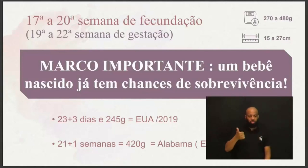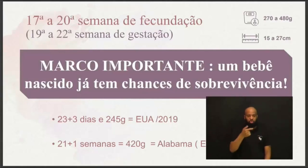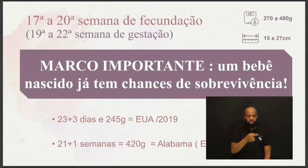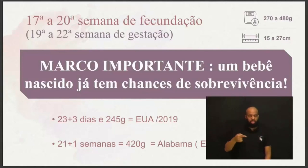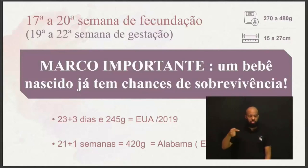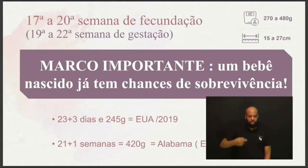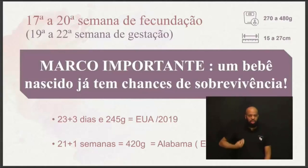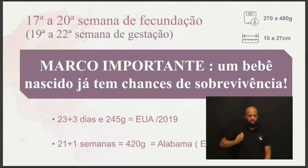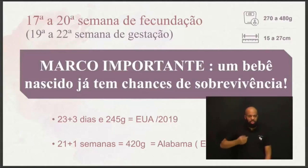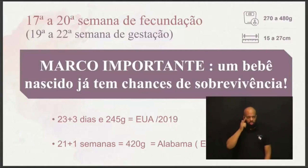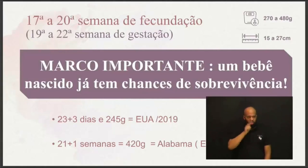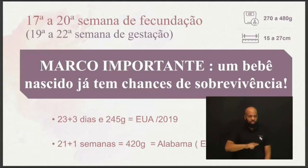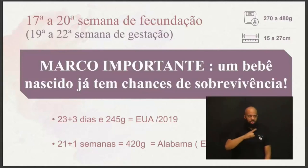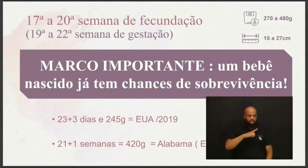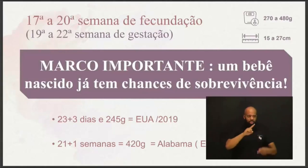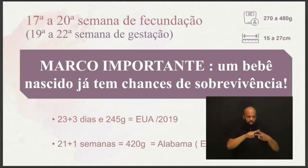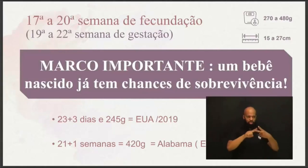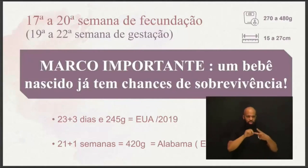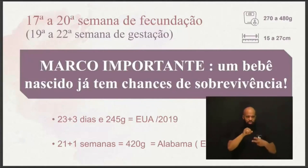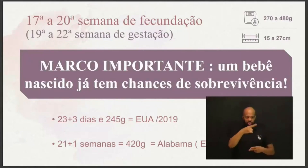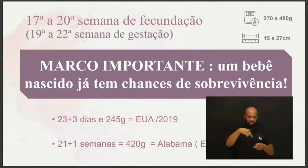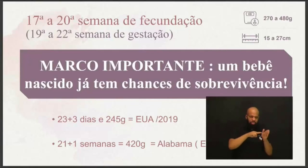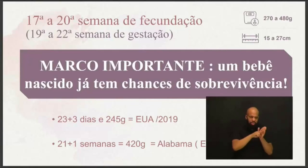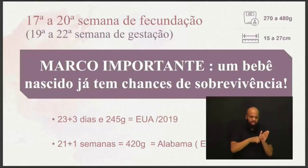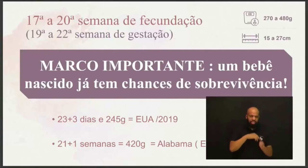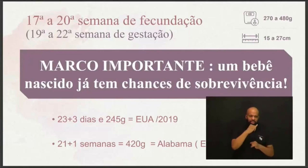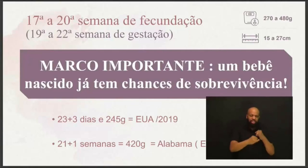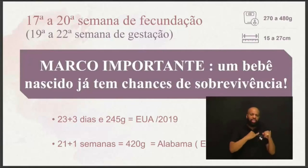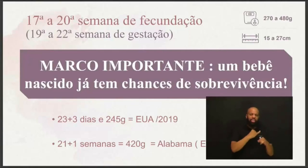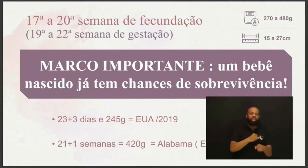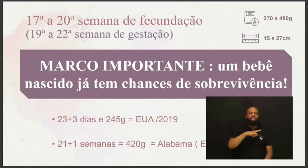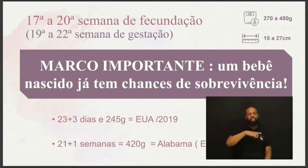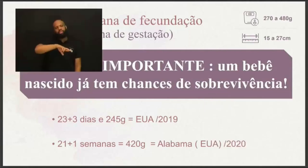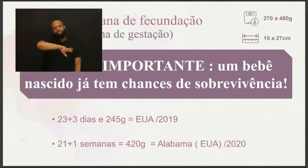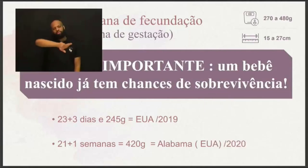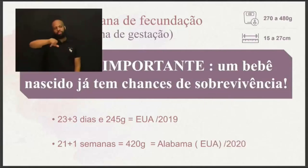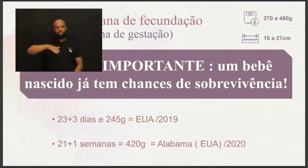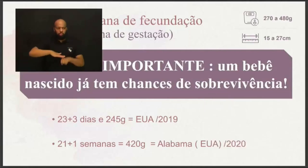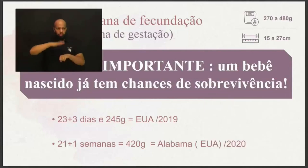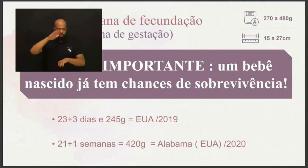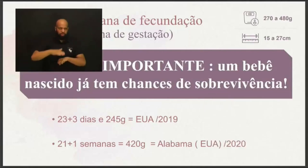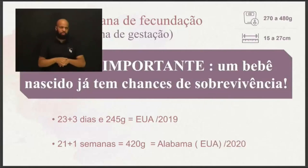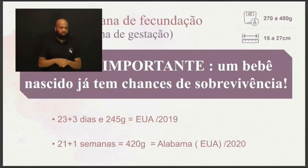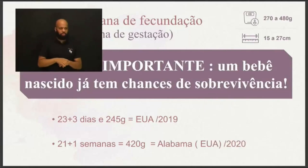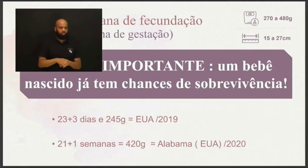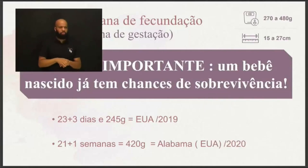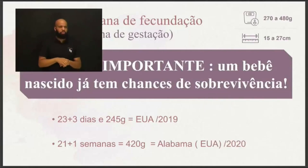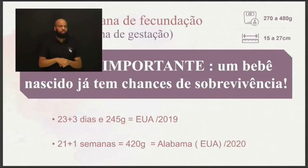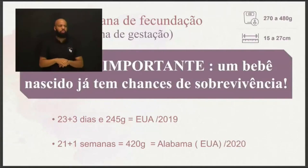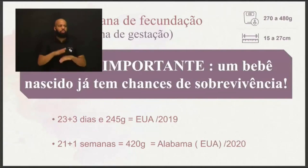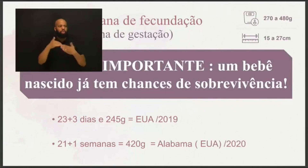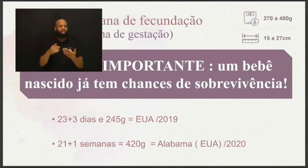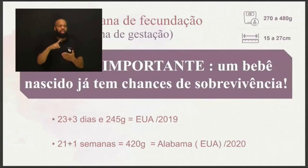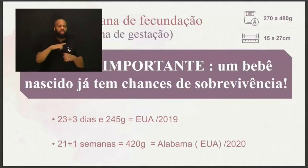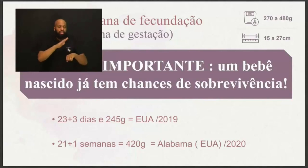Ali tem 2 casos, tá? Se os senhores procurarem na internet, vai ter muitos mais. Muitos mais. E esse tempo